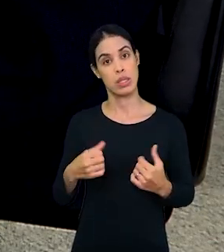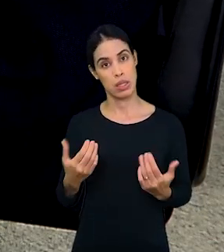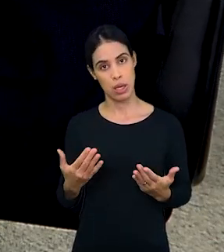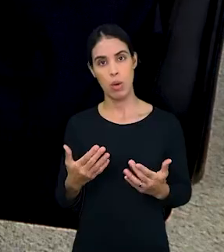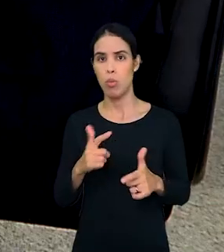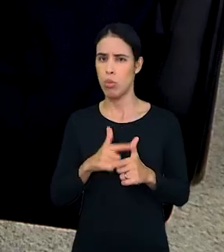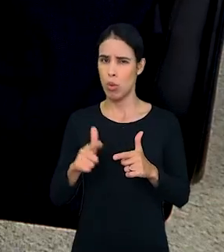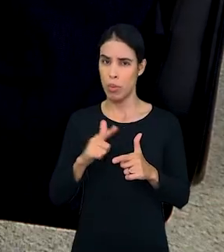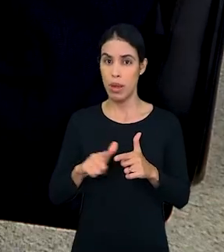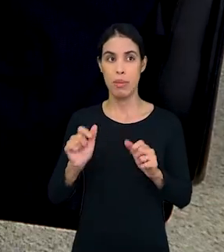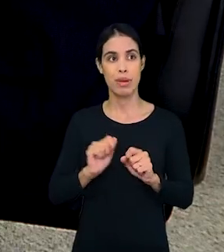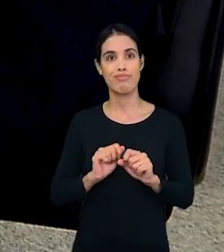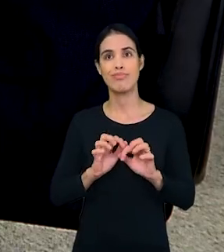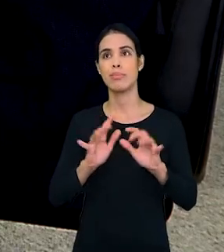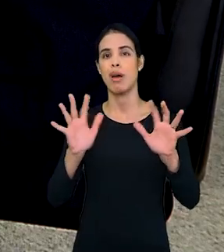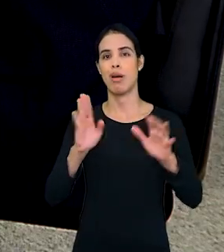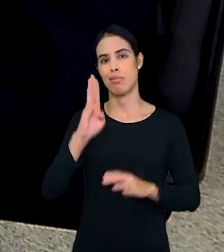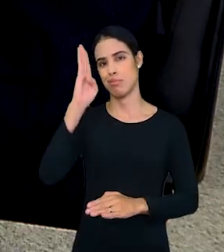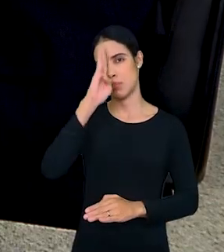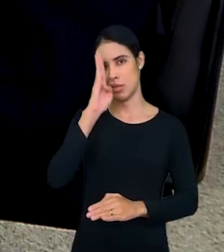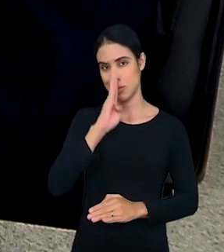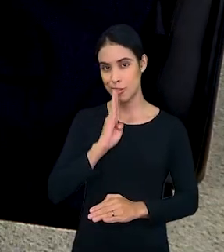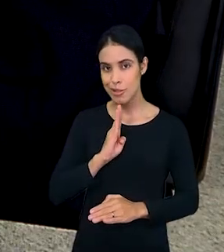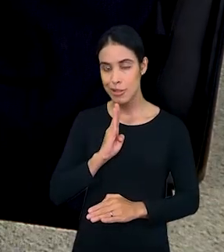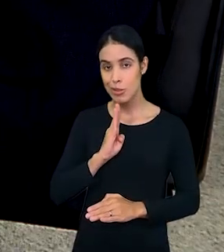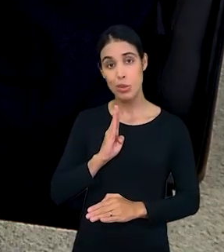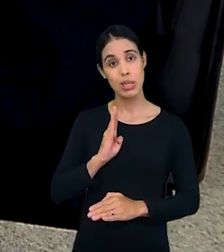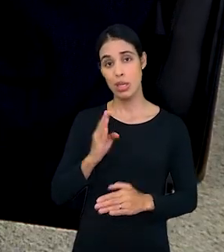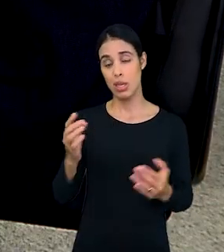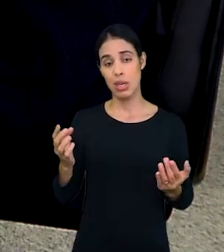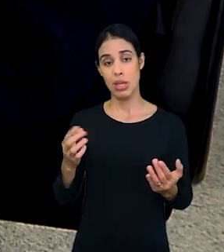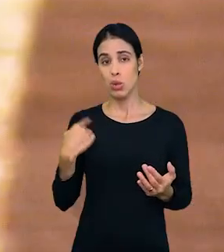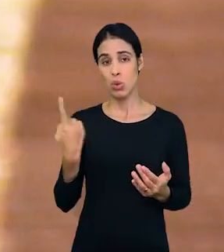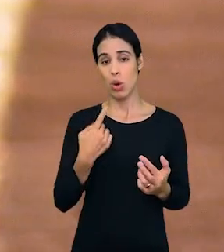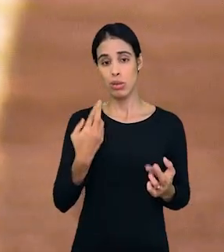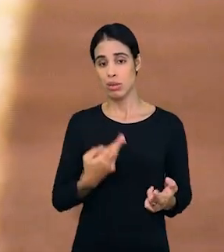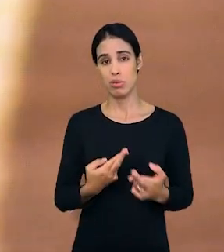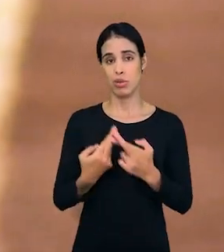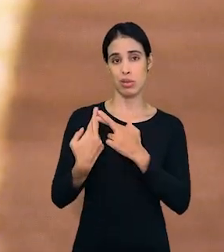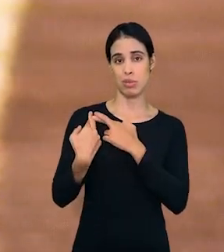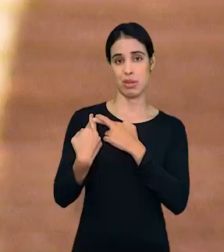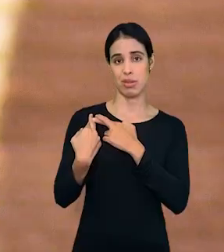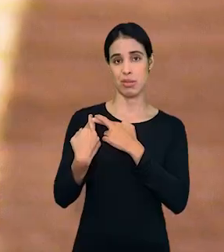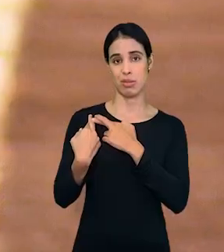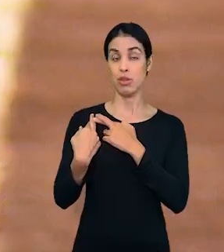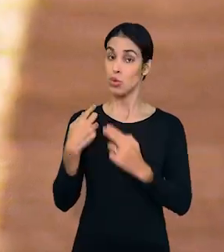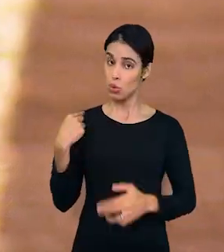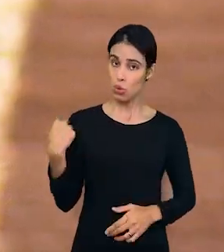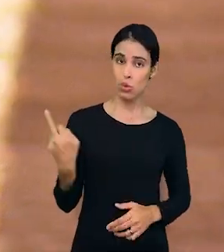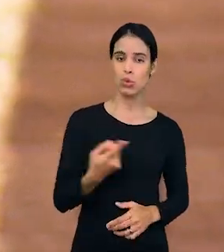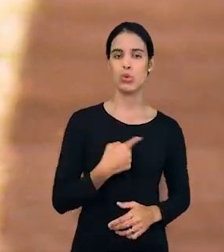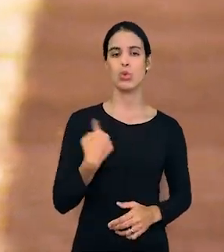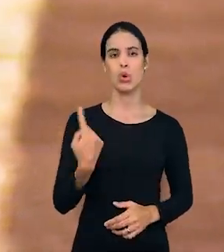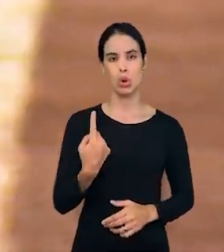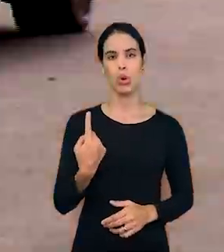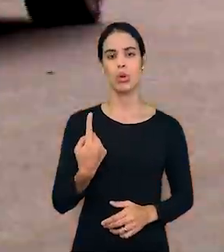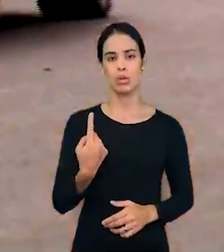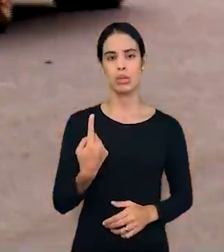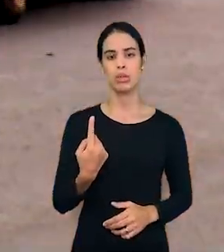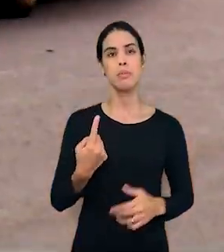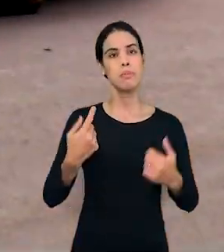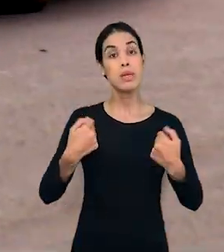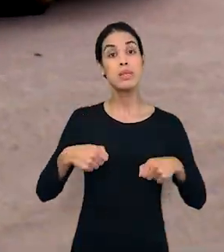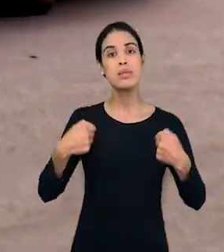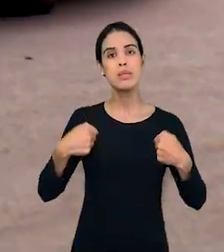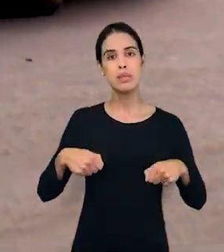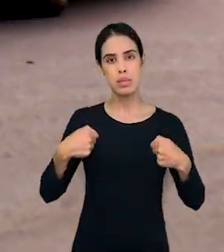que assola o nosso país e que diz respeito a todos nós. Todos nós devemos